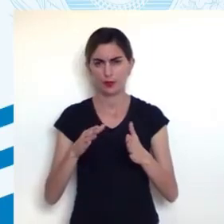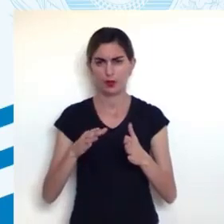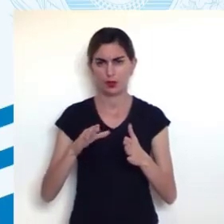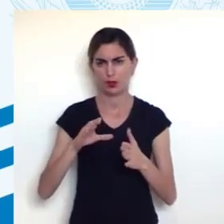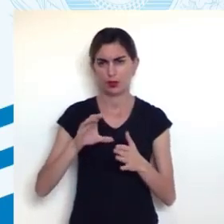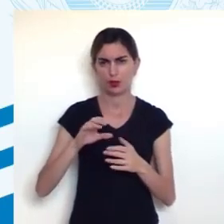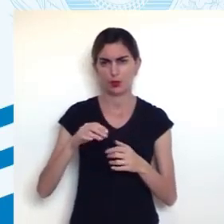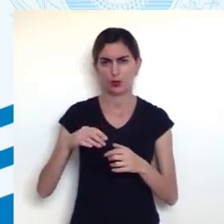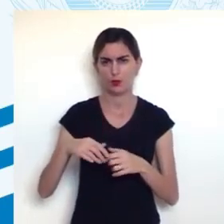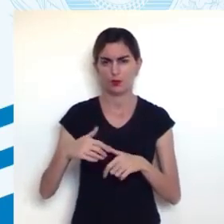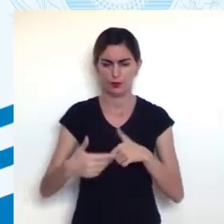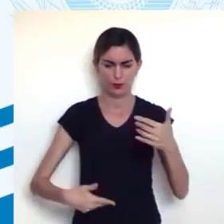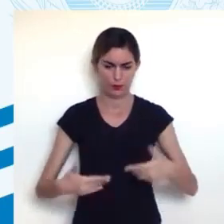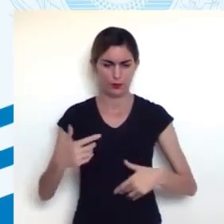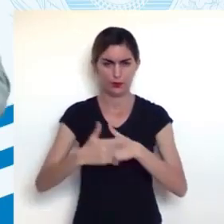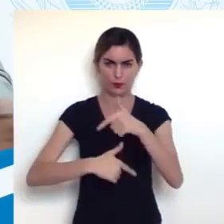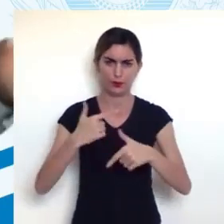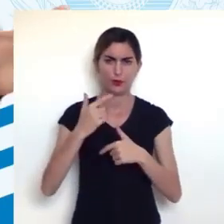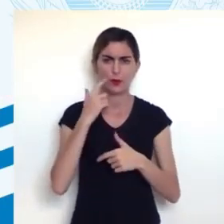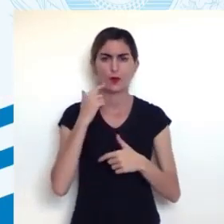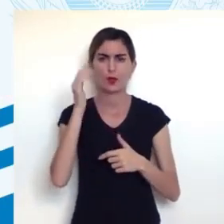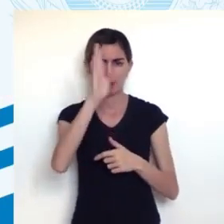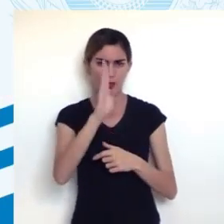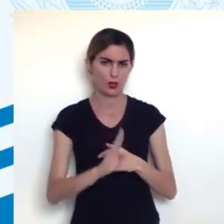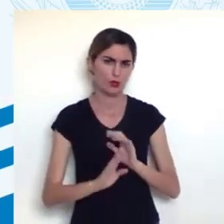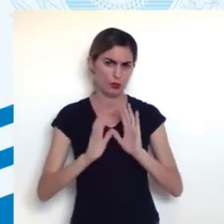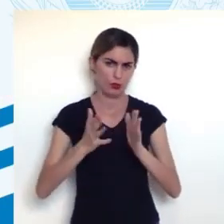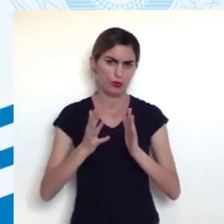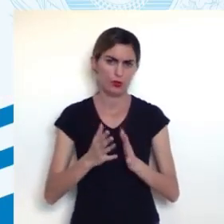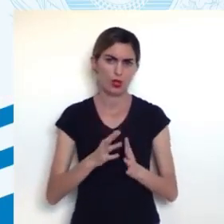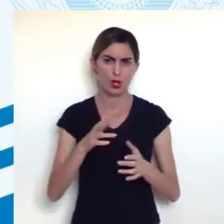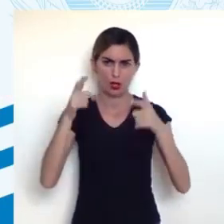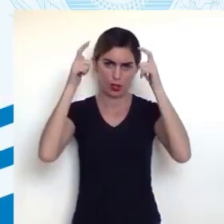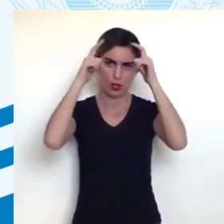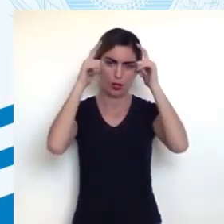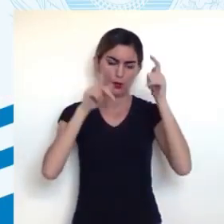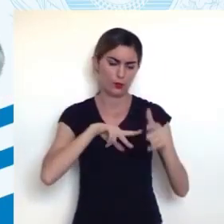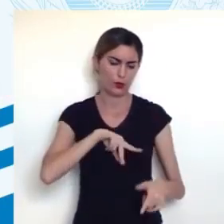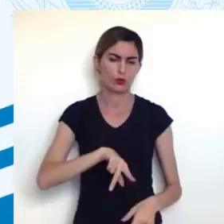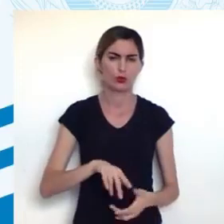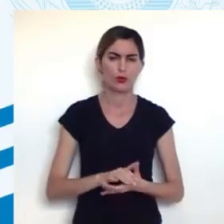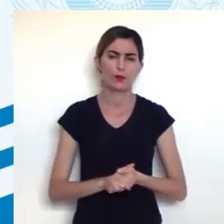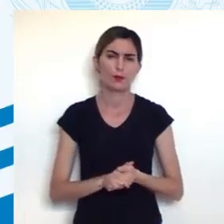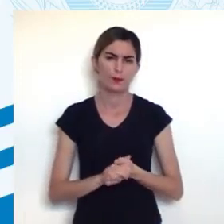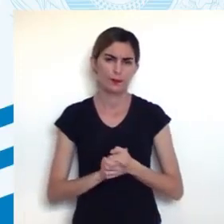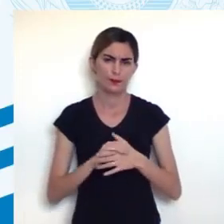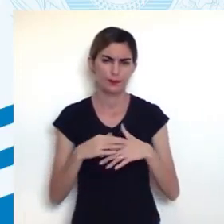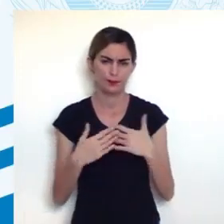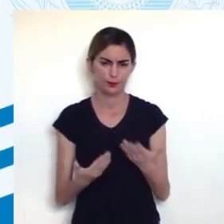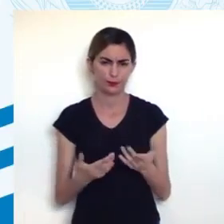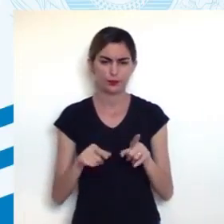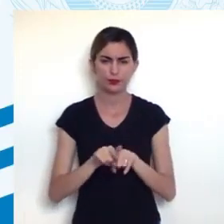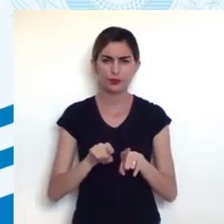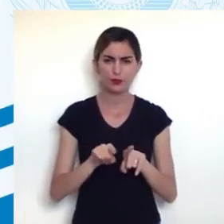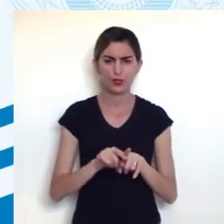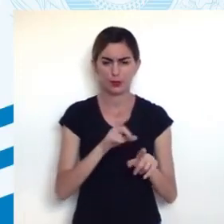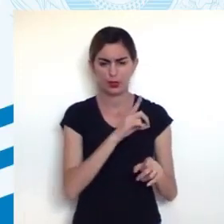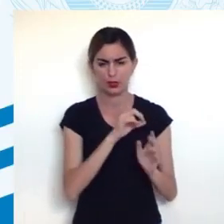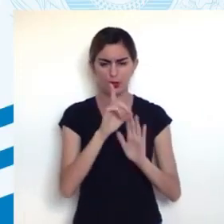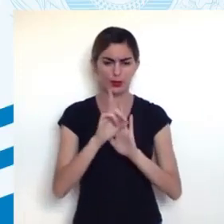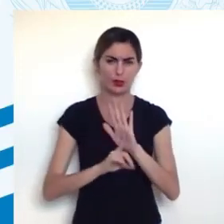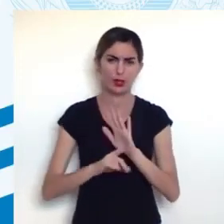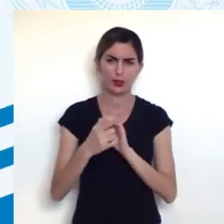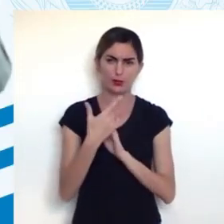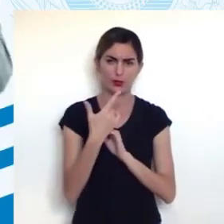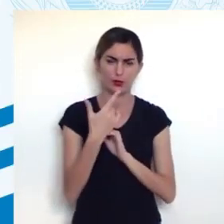operário. Então, o Brasil já possuía uma grande quantidade de operários na primeira